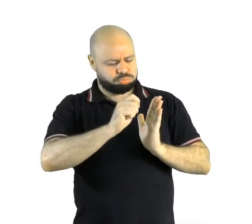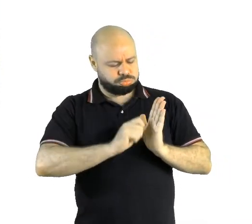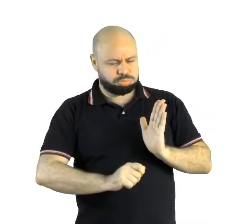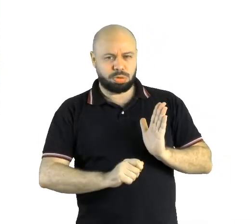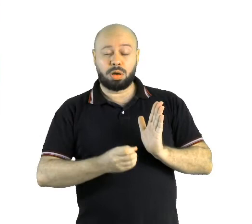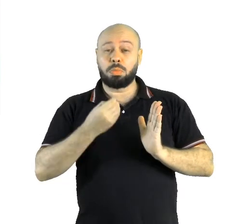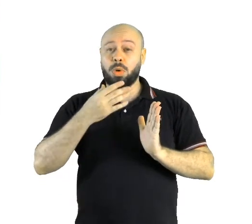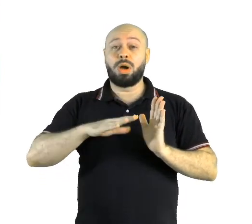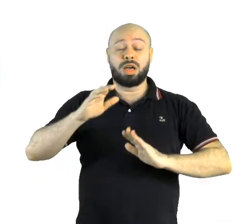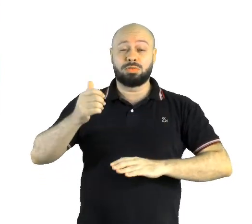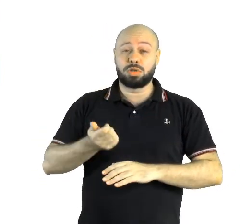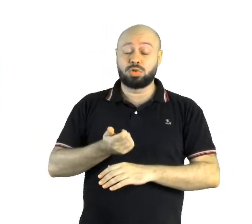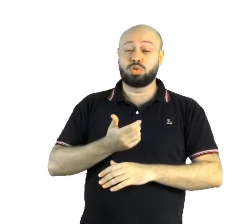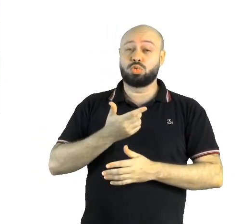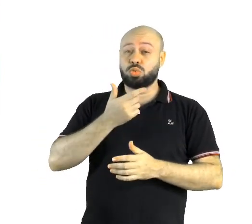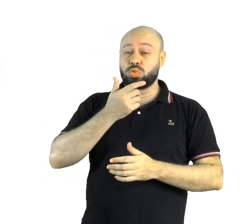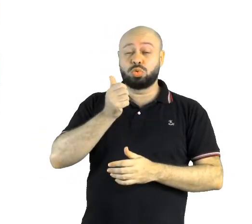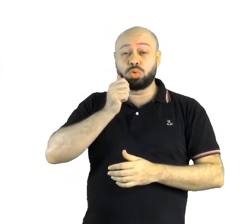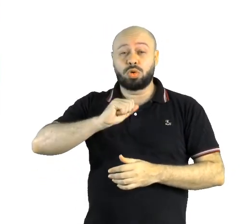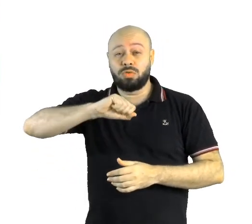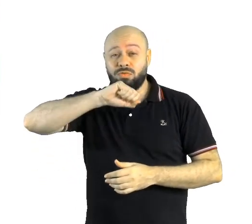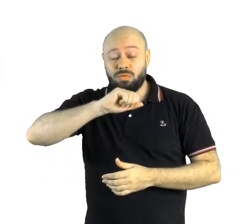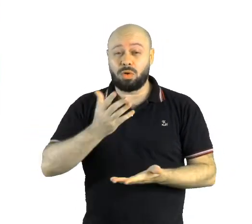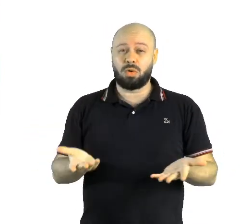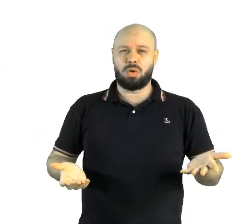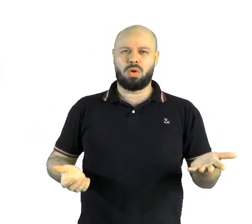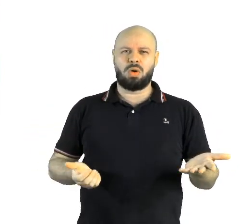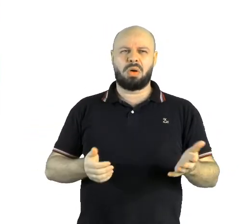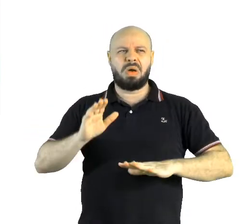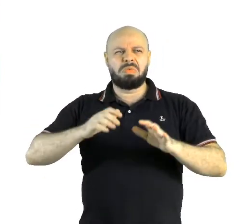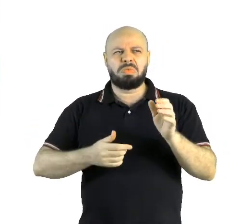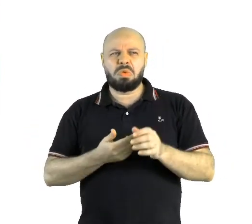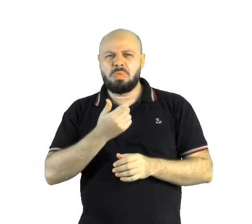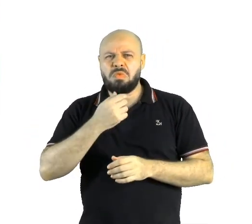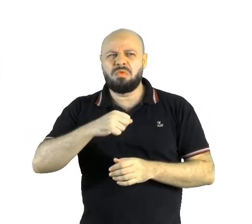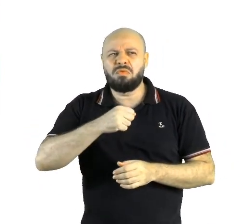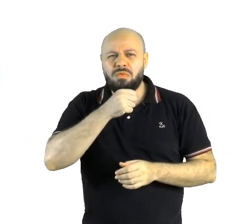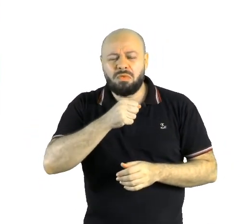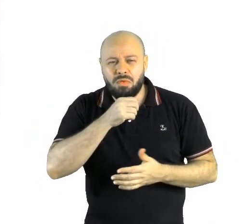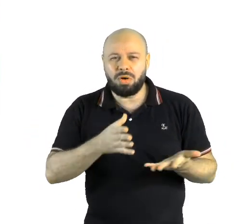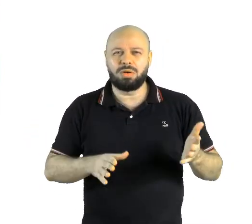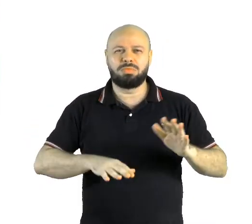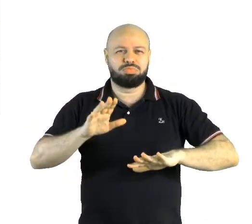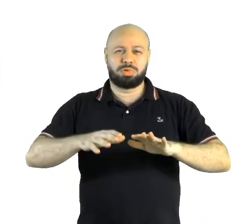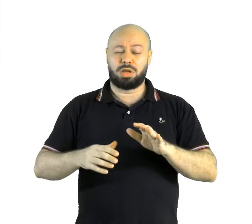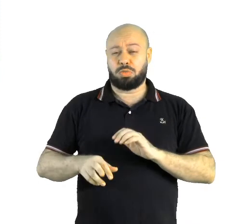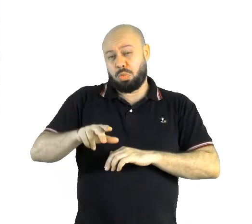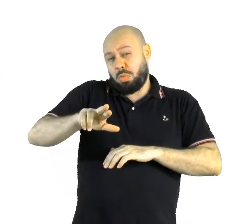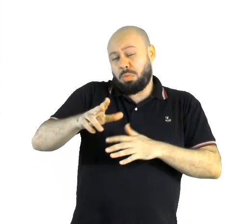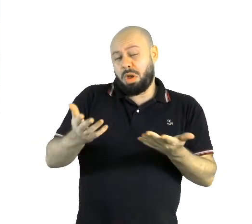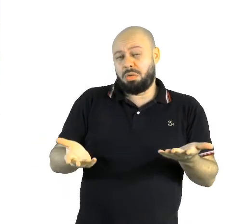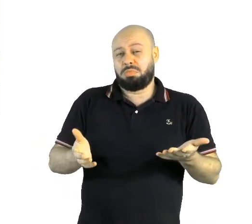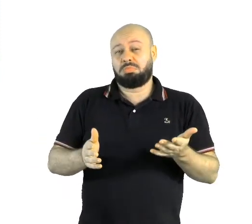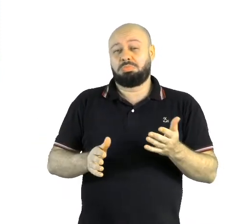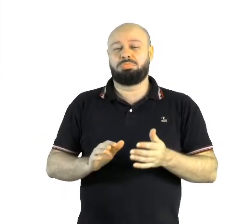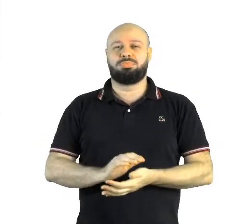é da vovó, do vovô, da mamãe, do papai, de um irmão, de uma irmã. A minha brincadeira